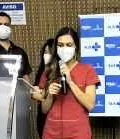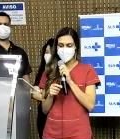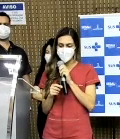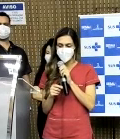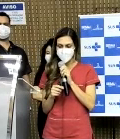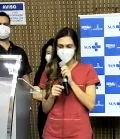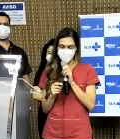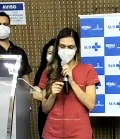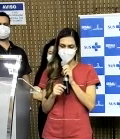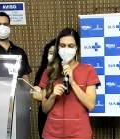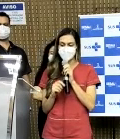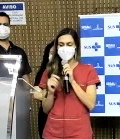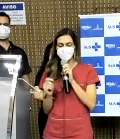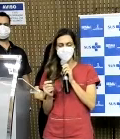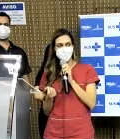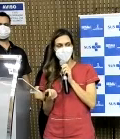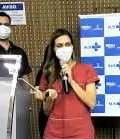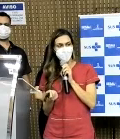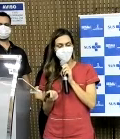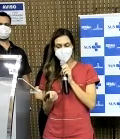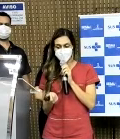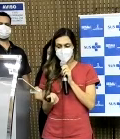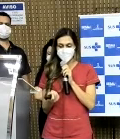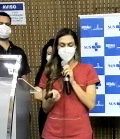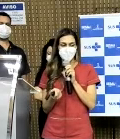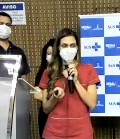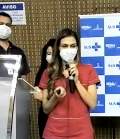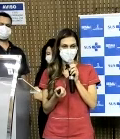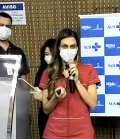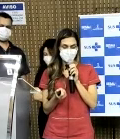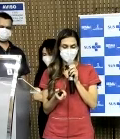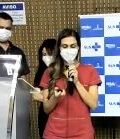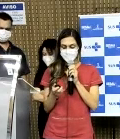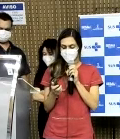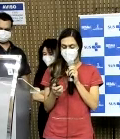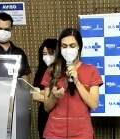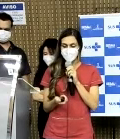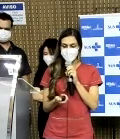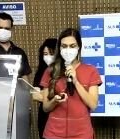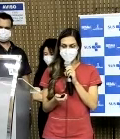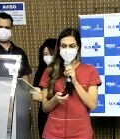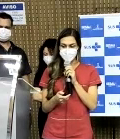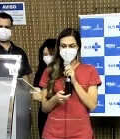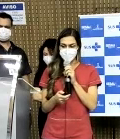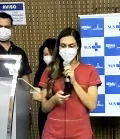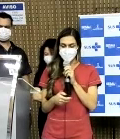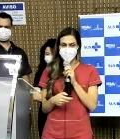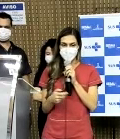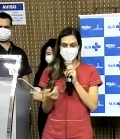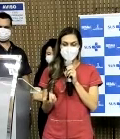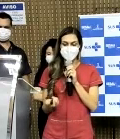com 1% de 2020, e no segundo quadrimestre de 2021 permanecemos com 1%. Só fazendo